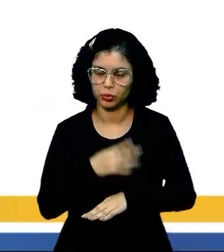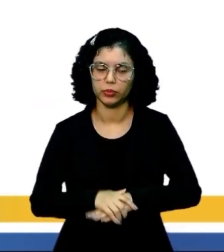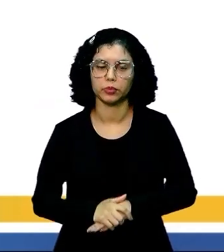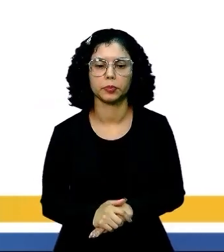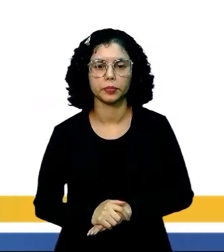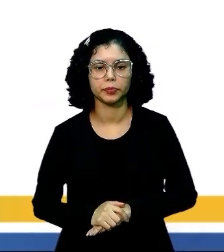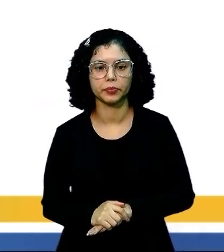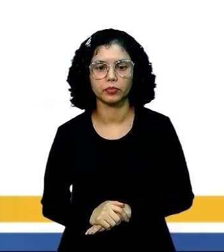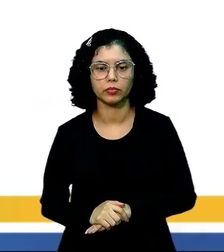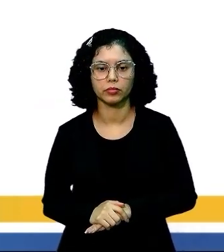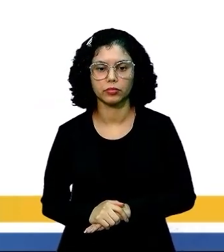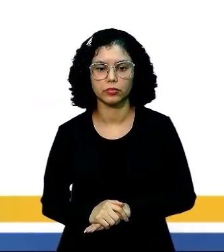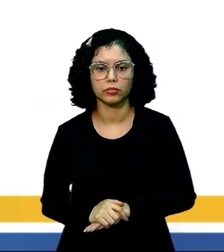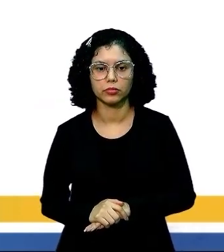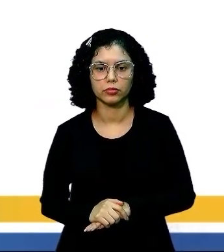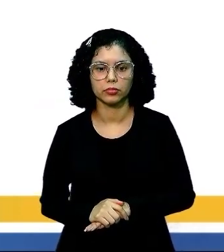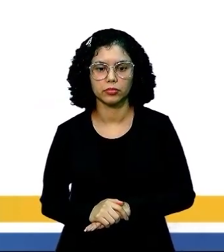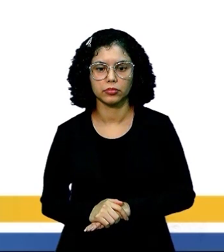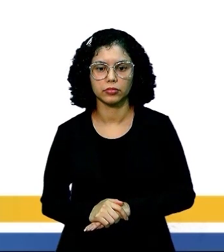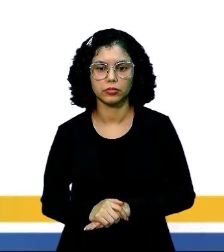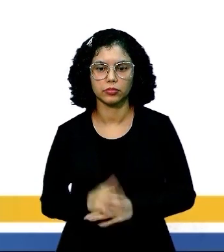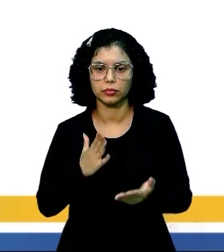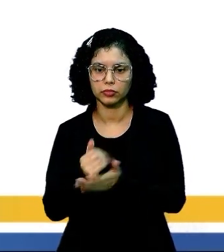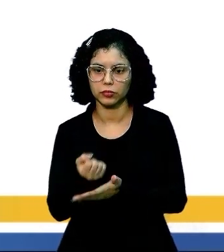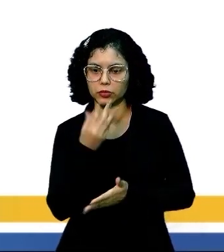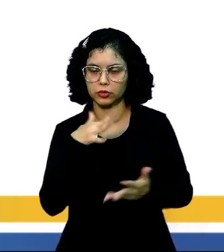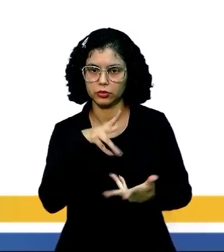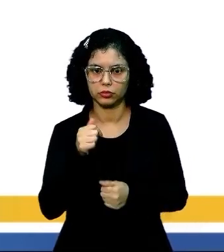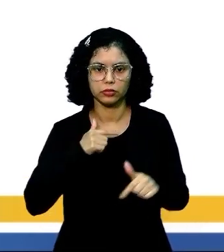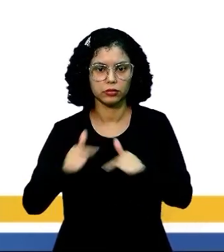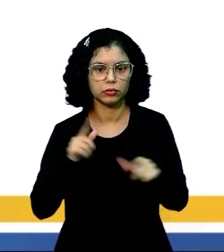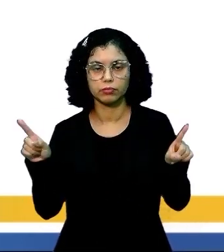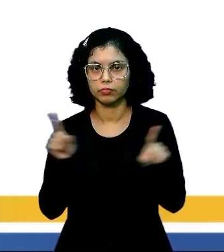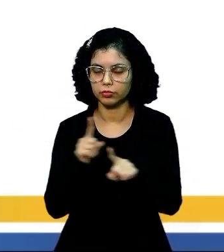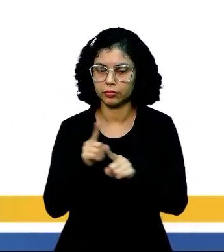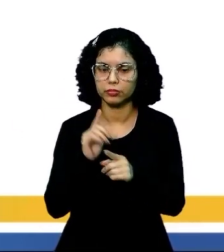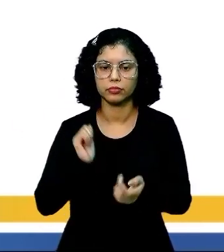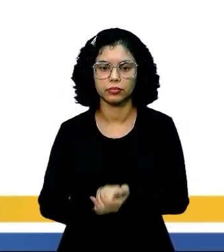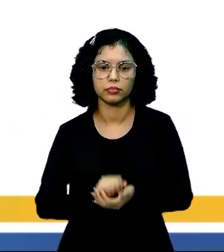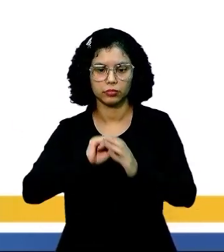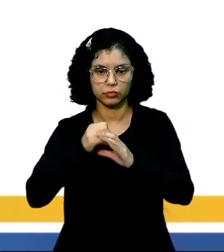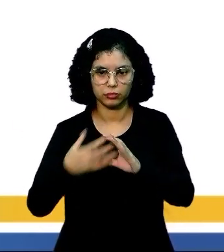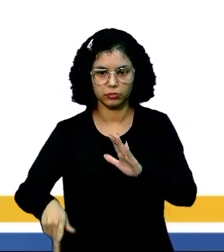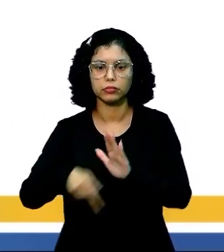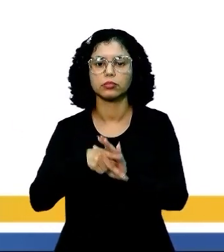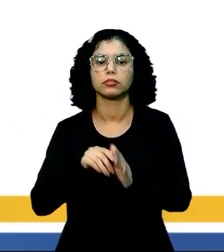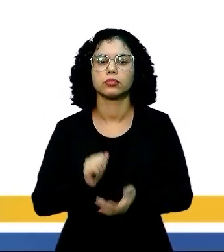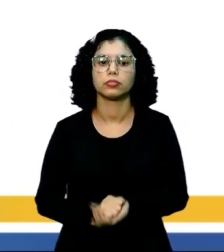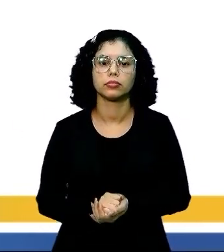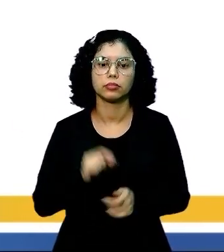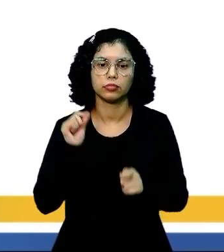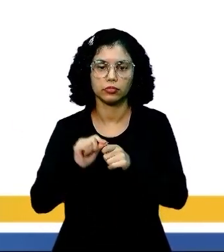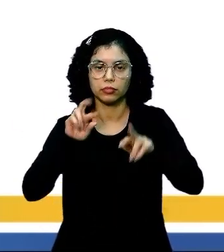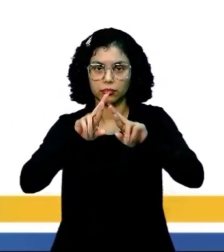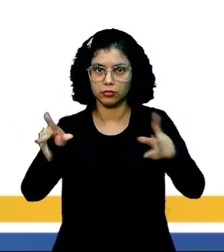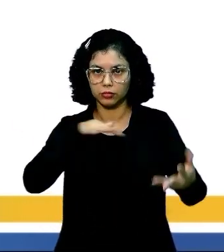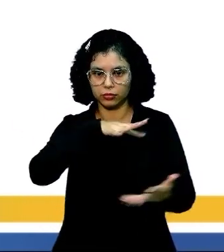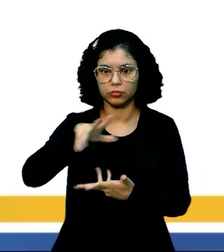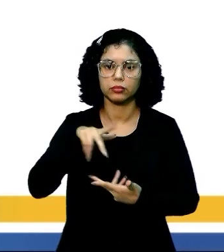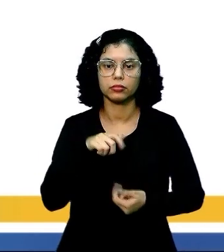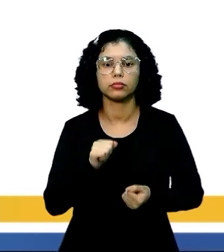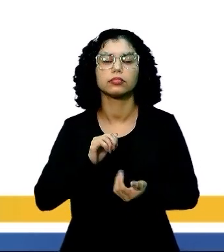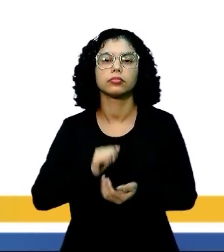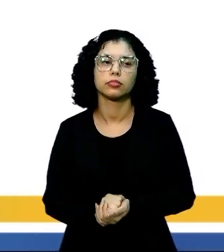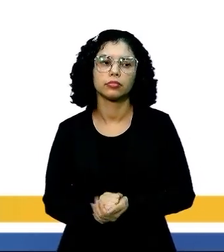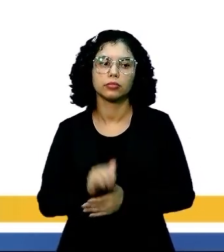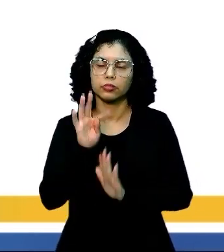né? Conquistar boas colocações no mundo do trabalho também não, são características, galera. Agora, fazer diferença no mundo, né?